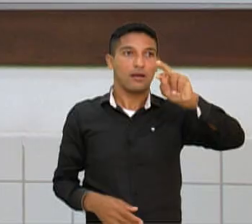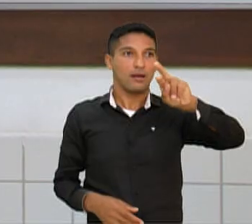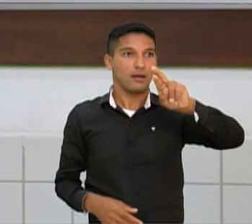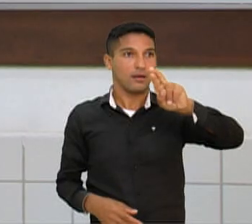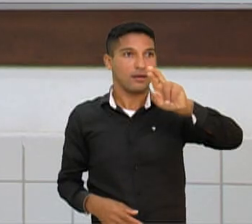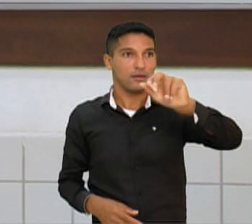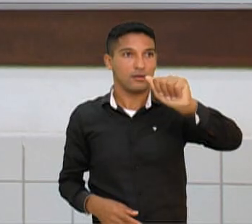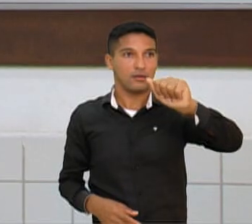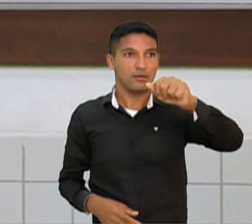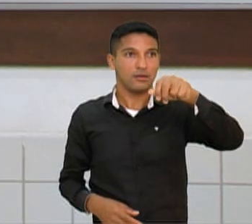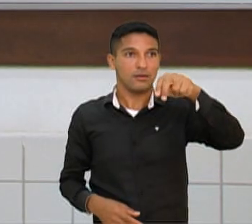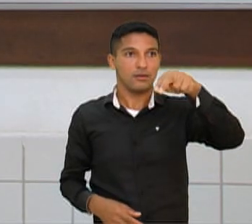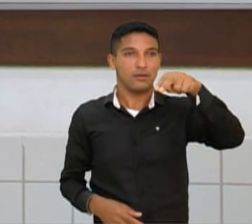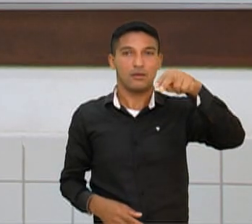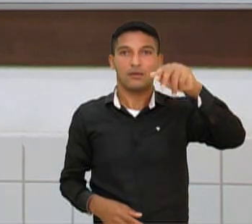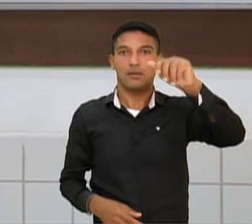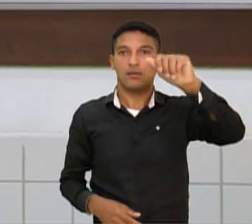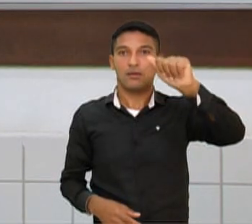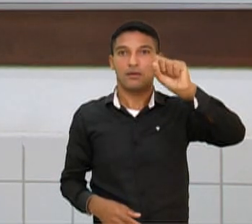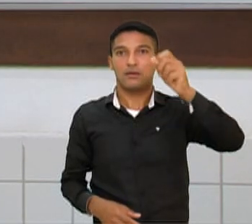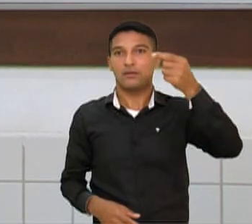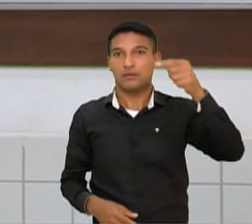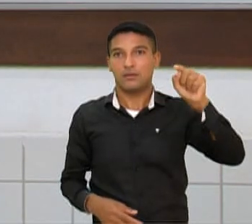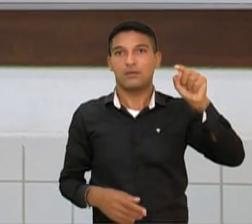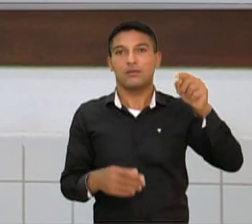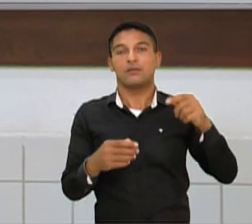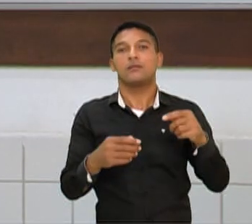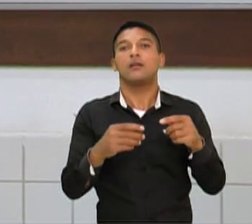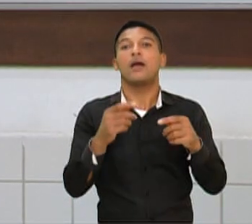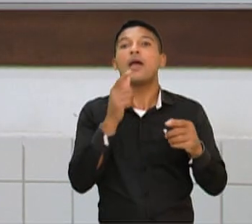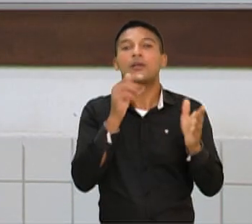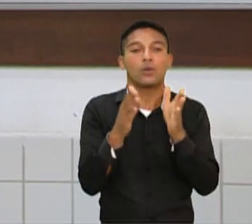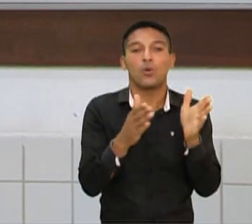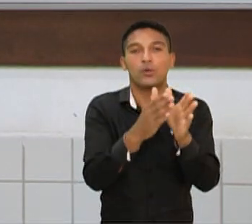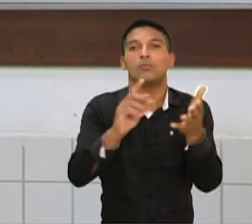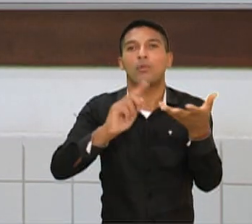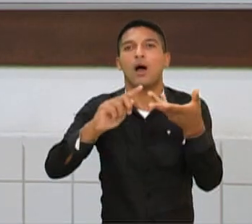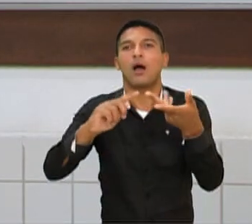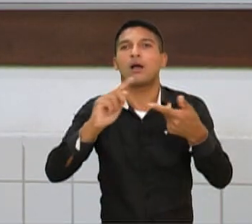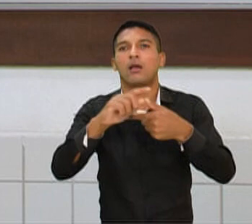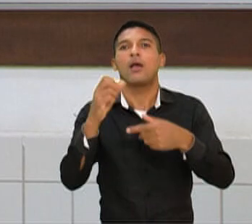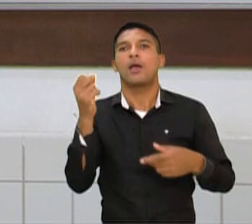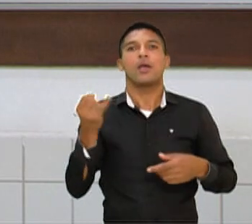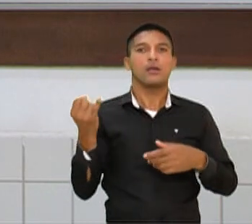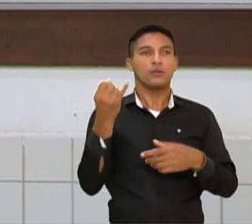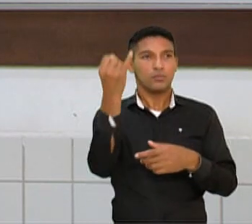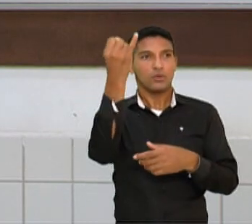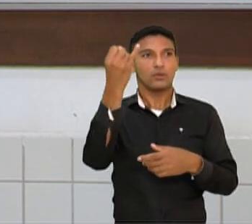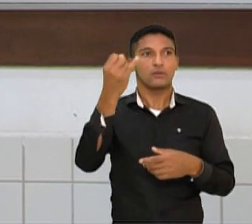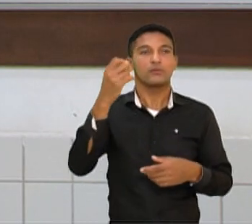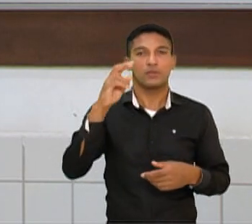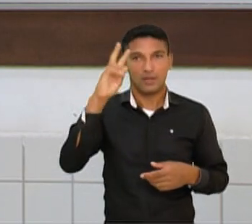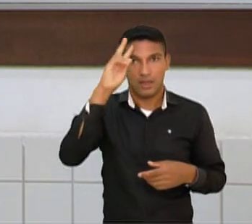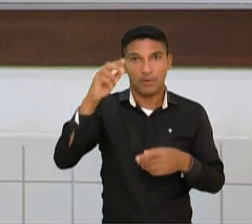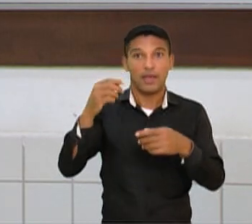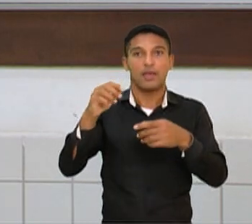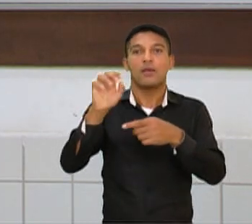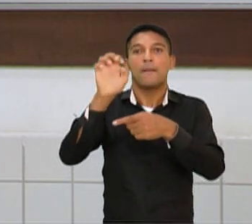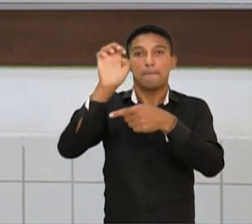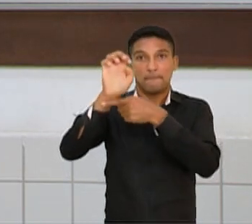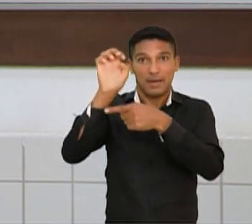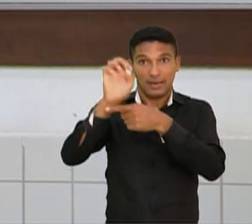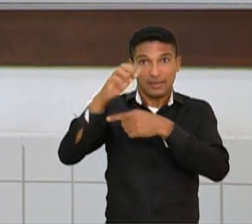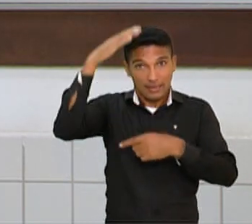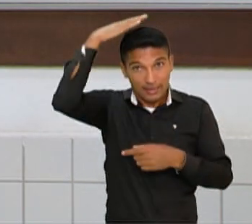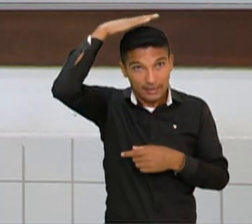na região da área de Foz do Iguaçu. Lembrando aqui que toda esta área do Paranapanema com o Rio